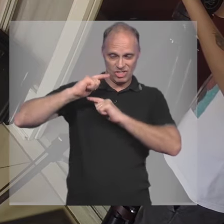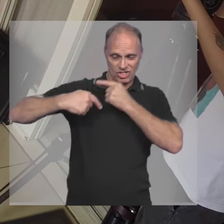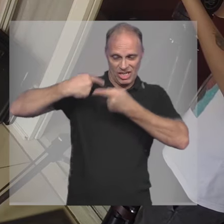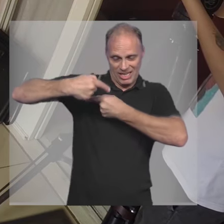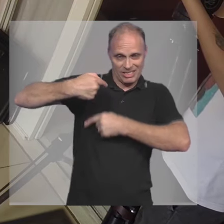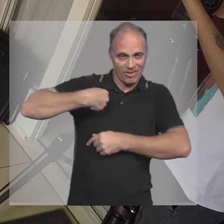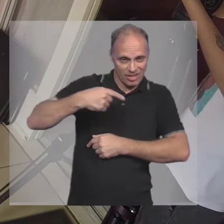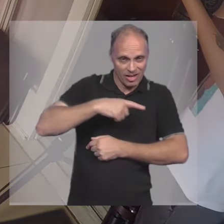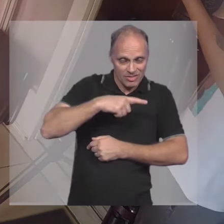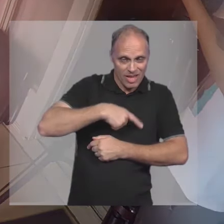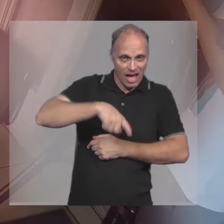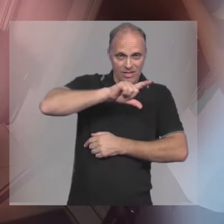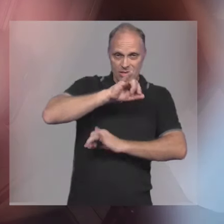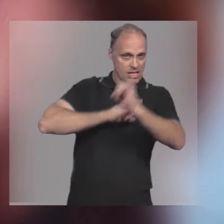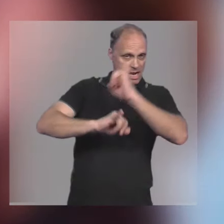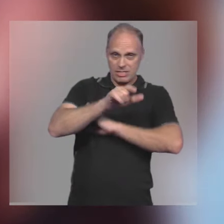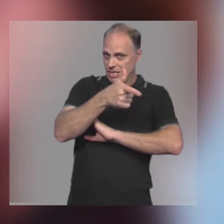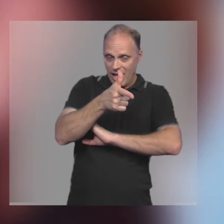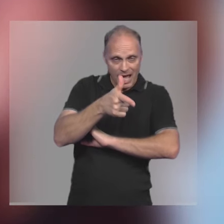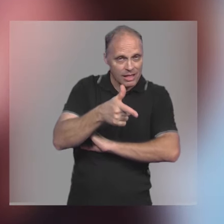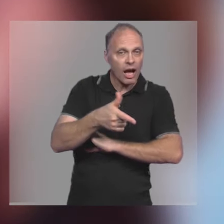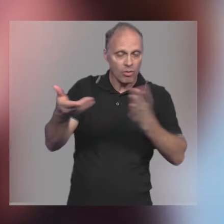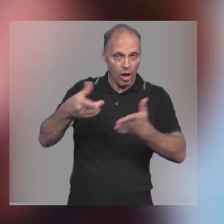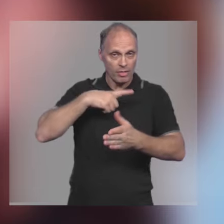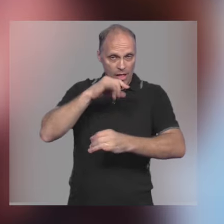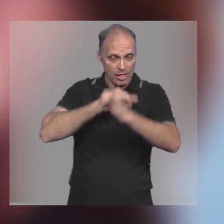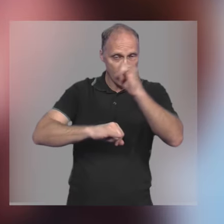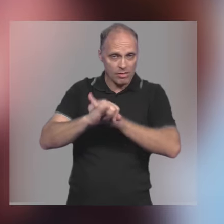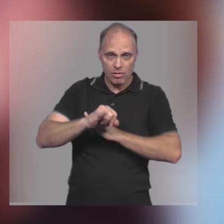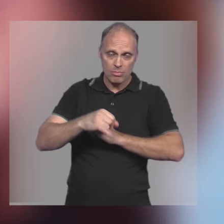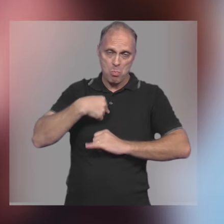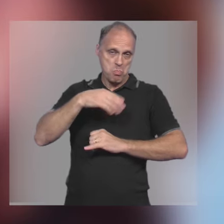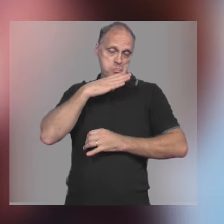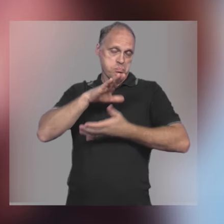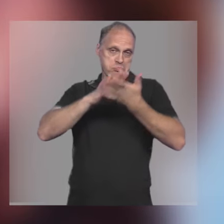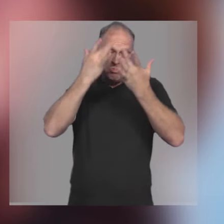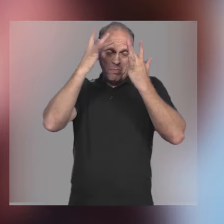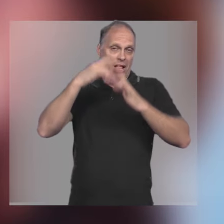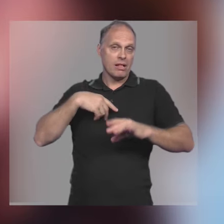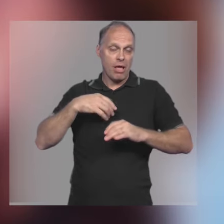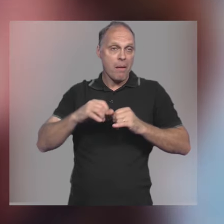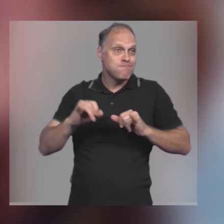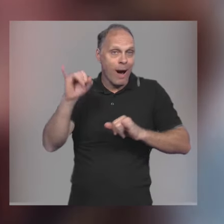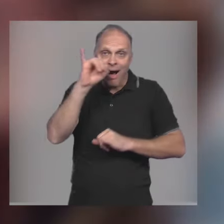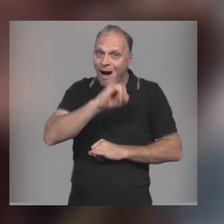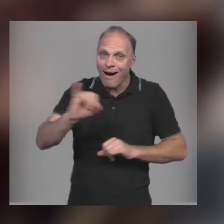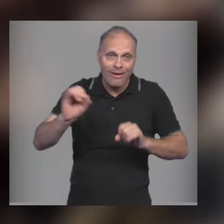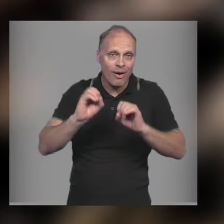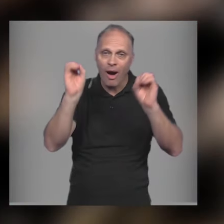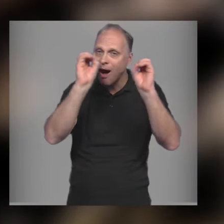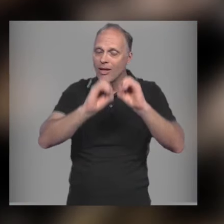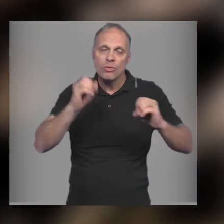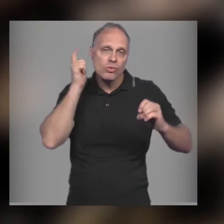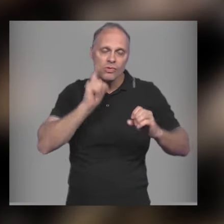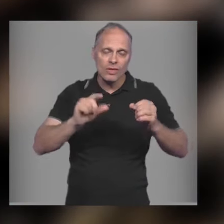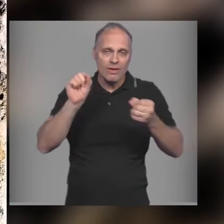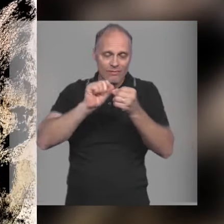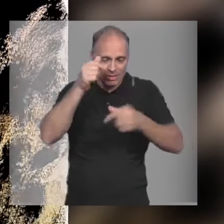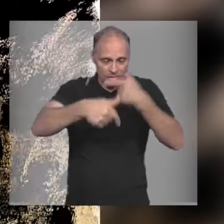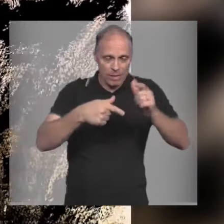para a internet não tinha conhecimento. E foi fundamental isso para mim conseguir